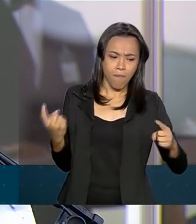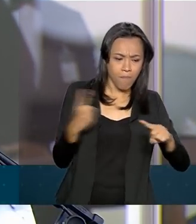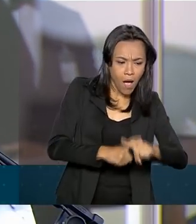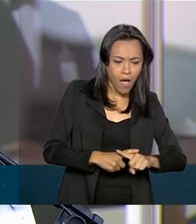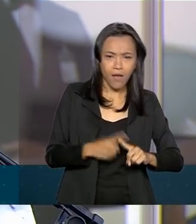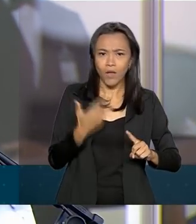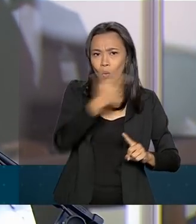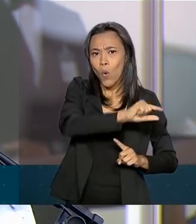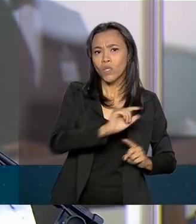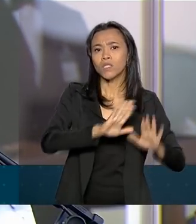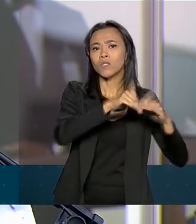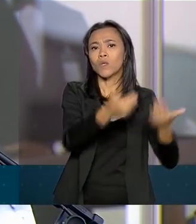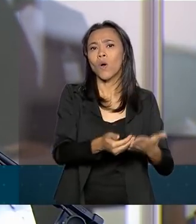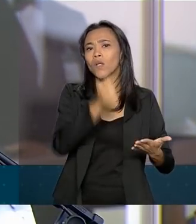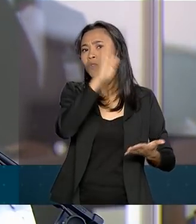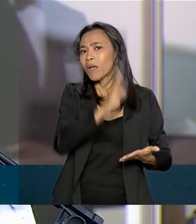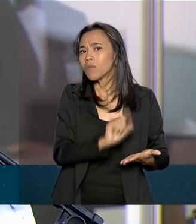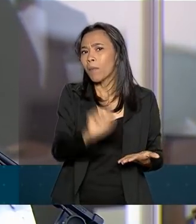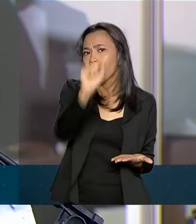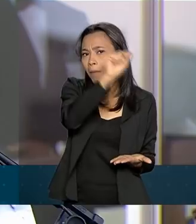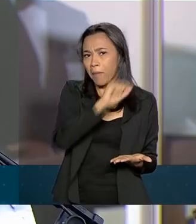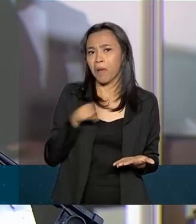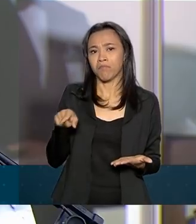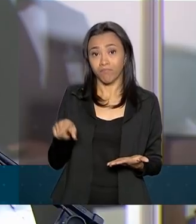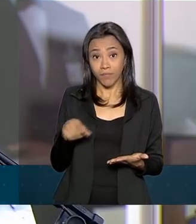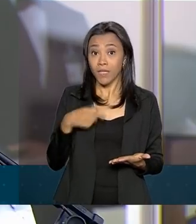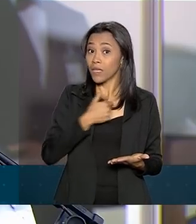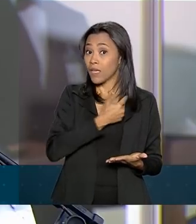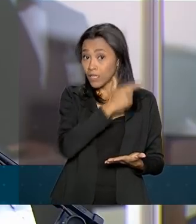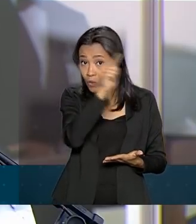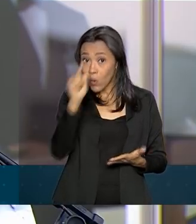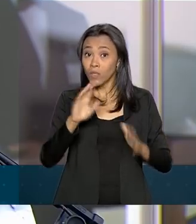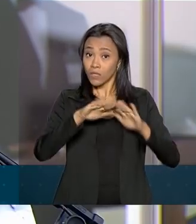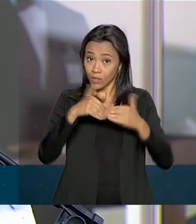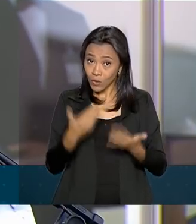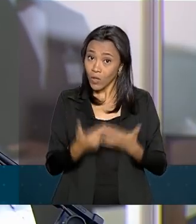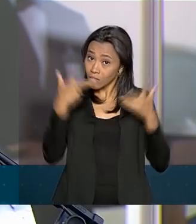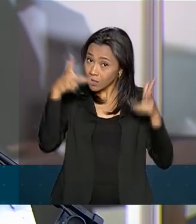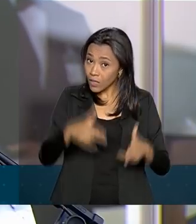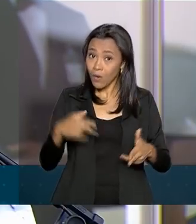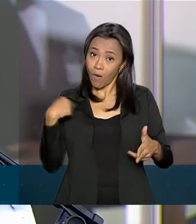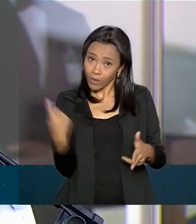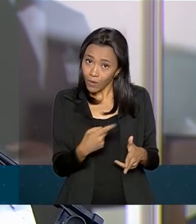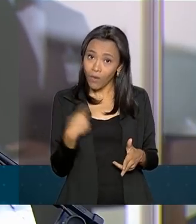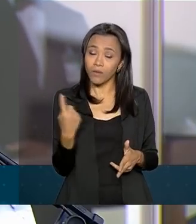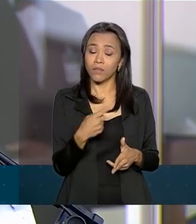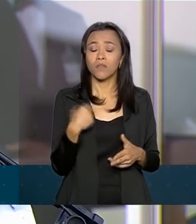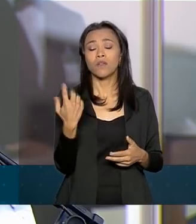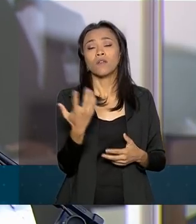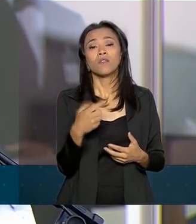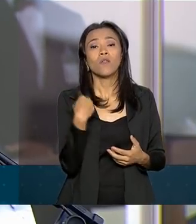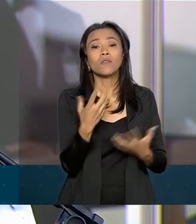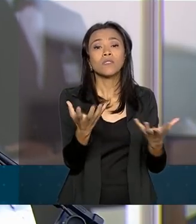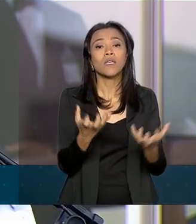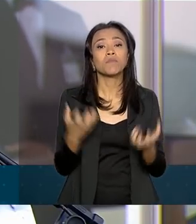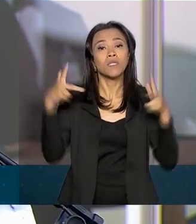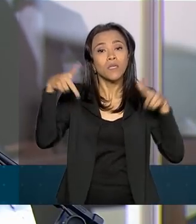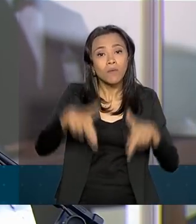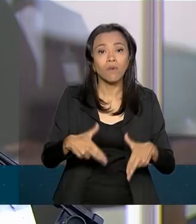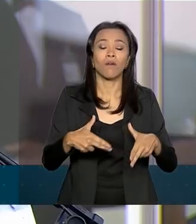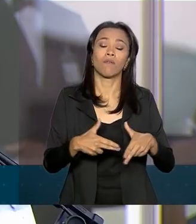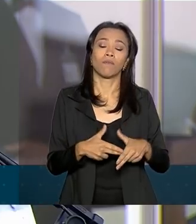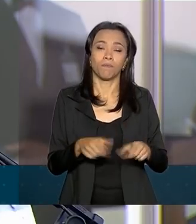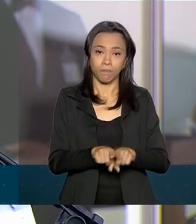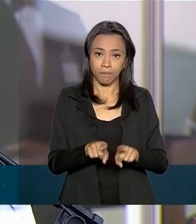com outras escolas do Brasil. Queremos que as demais sejam igual à nossa. E as que são melhores que nós, queremos ser igual a elas.